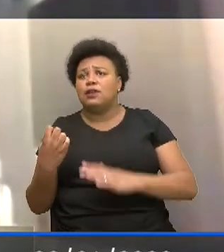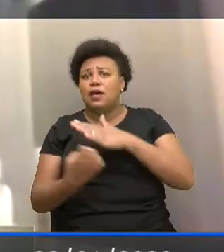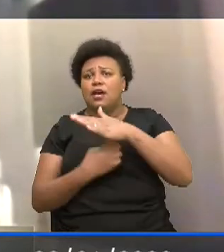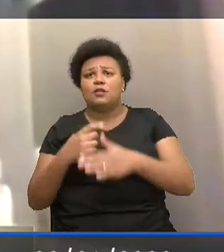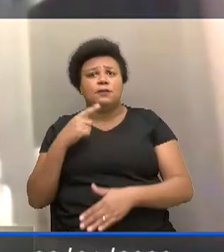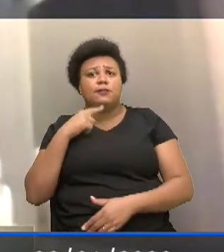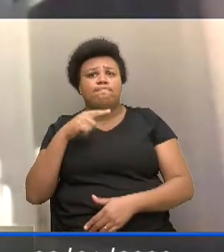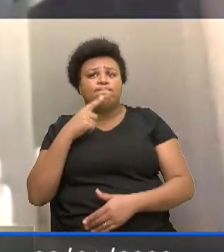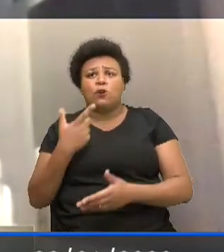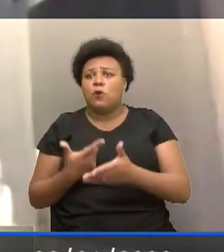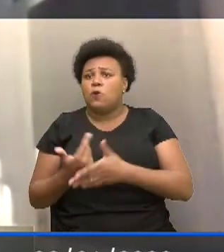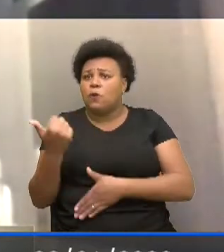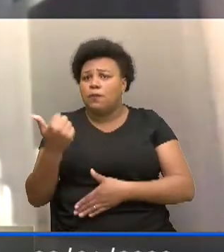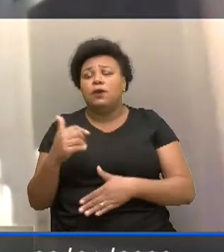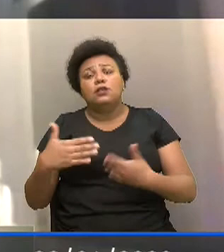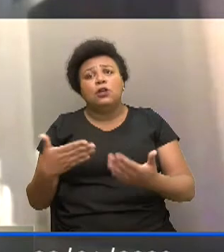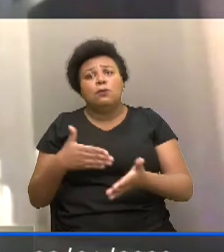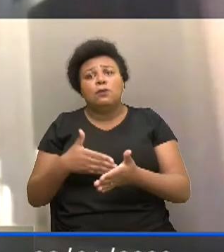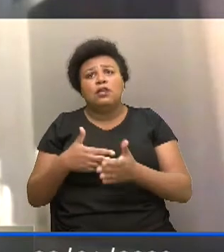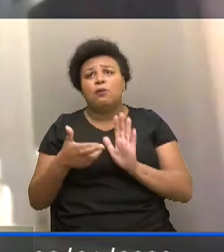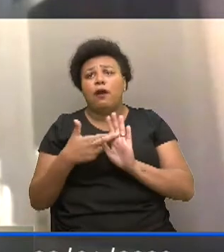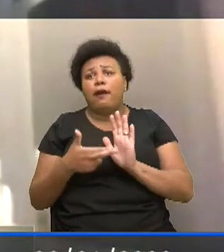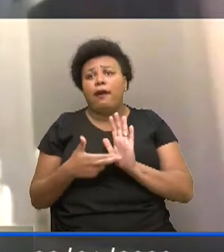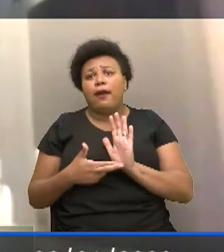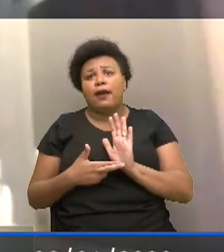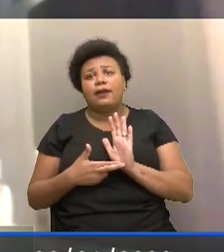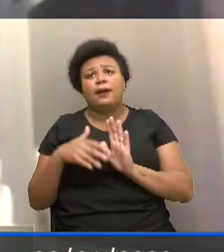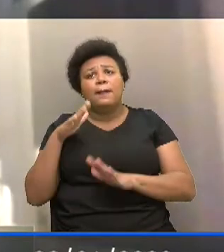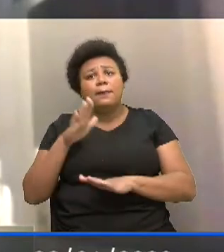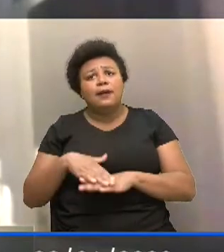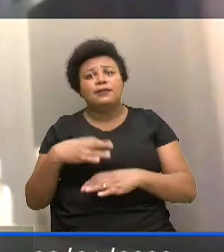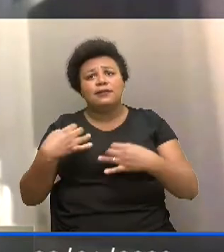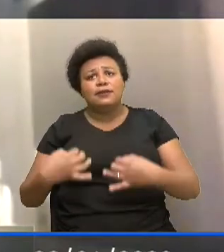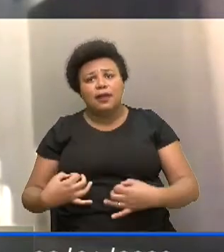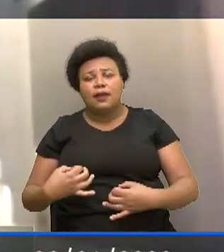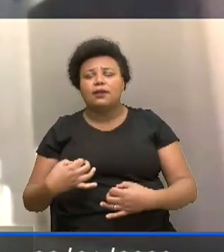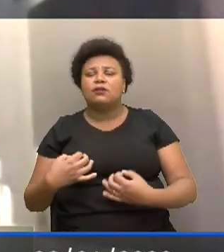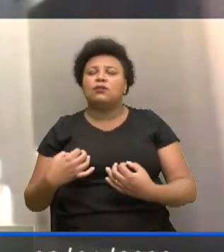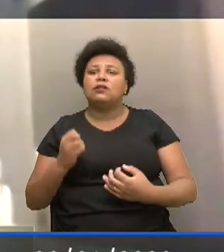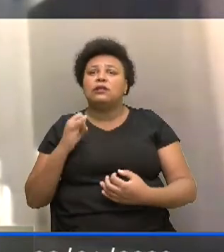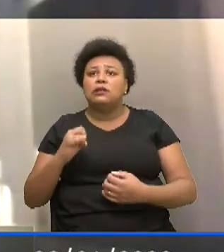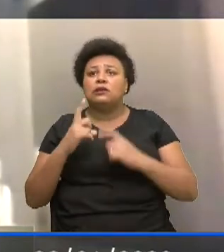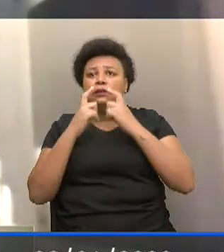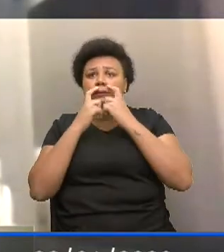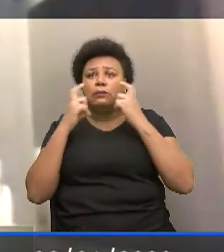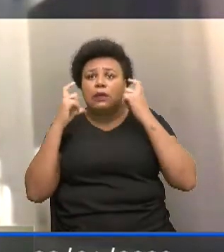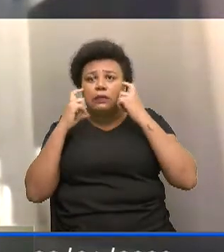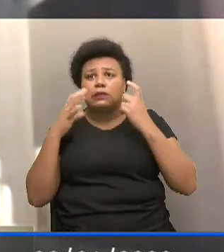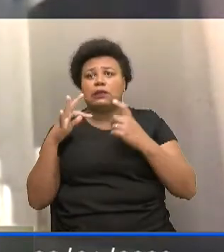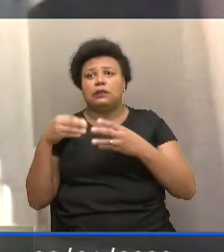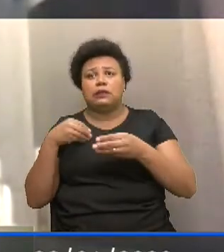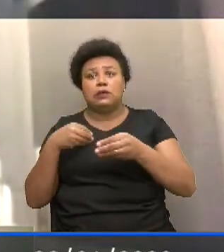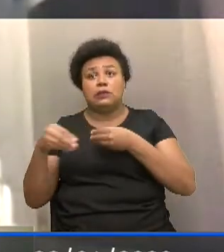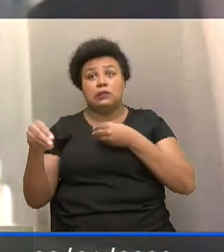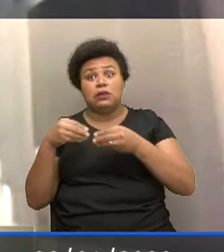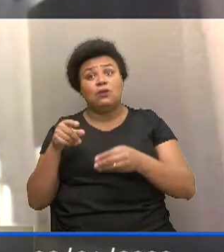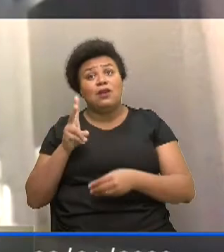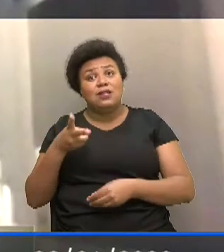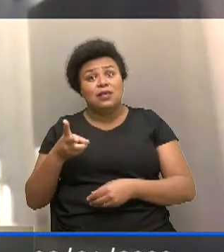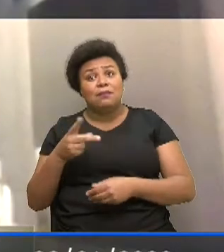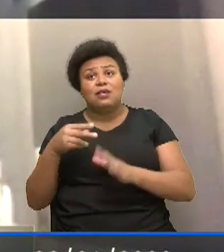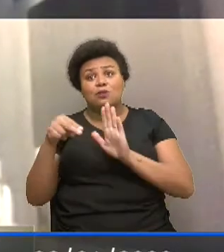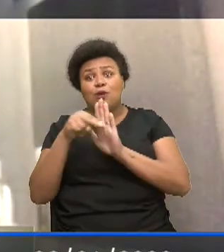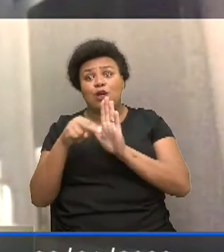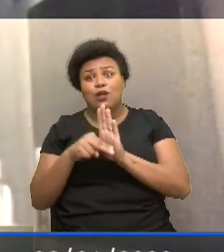adquirir. Então, no mínimo, um regramento mais estabelecido para o caso de máscaras de tecido. Nessa mesma